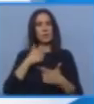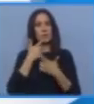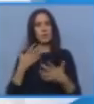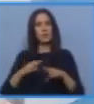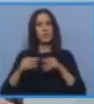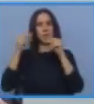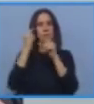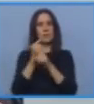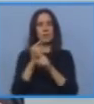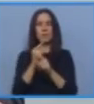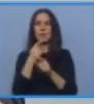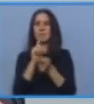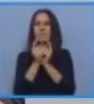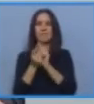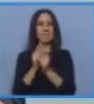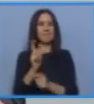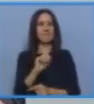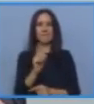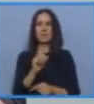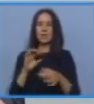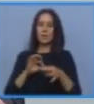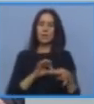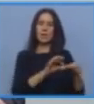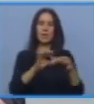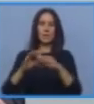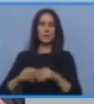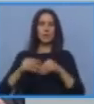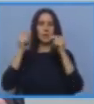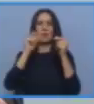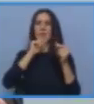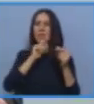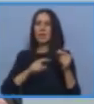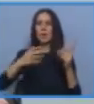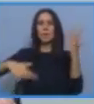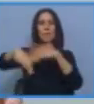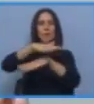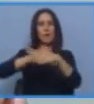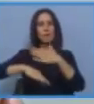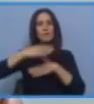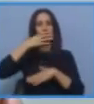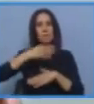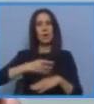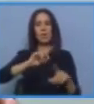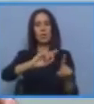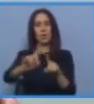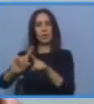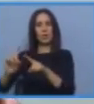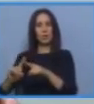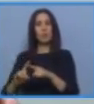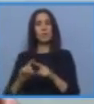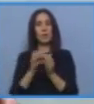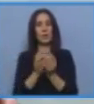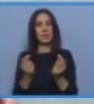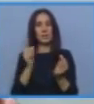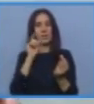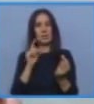Espírito, não se pode contradizer. É o tal Espírito da unidade que permite que todos os povos diferentes, como vai dizer a oração